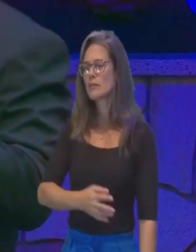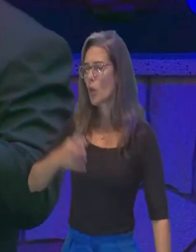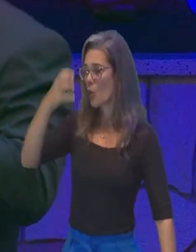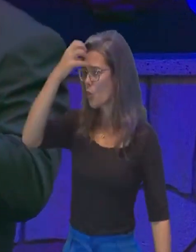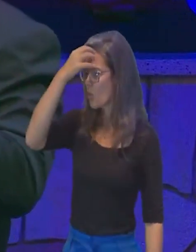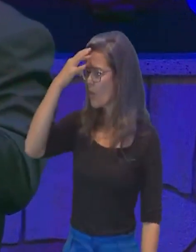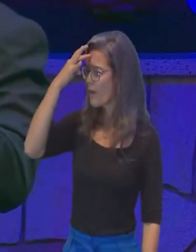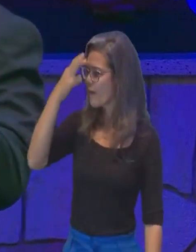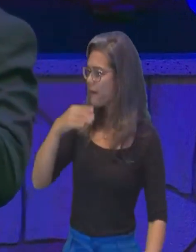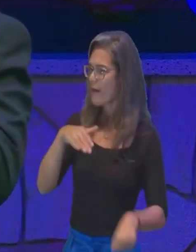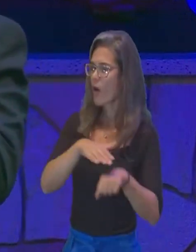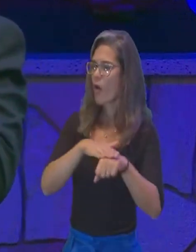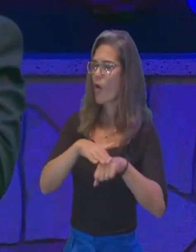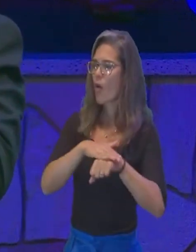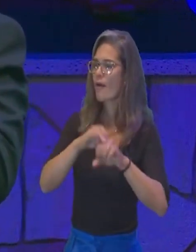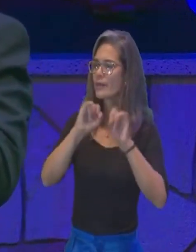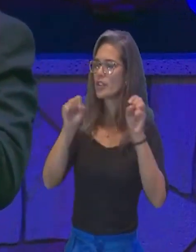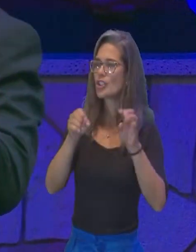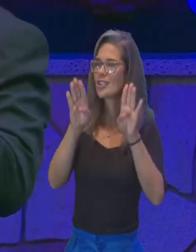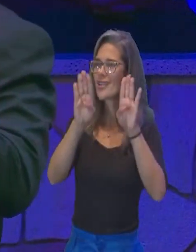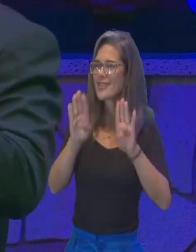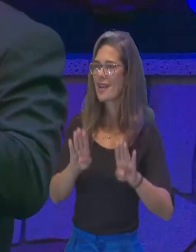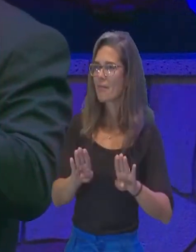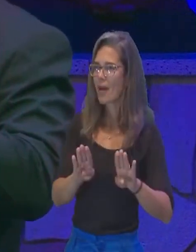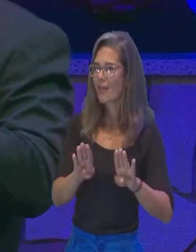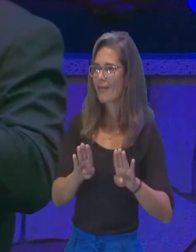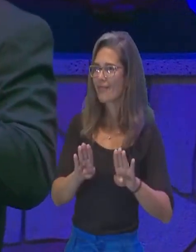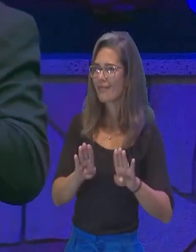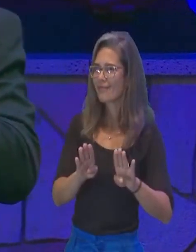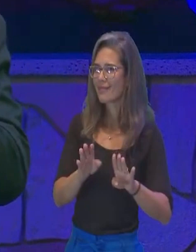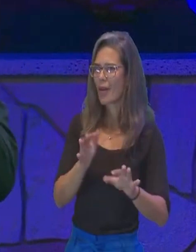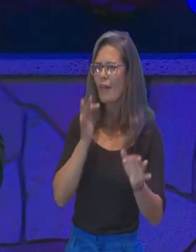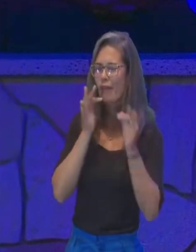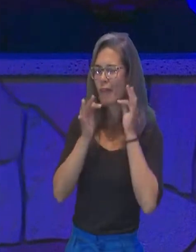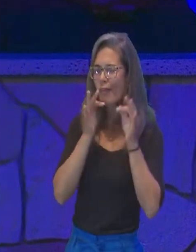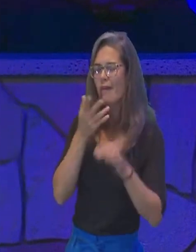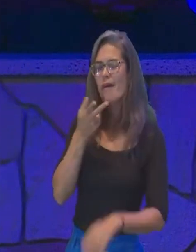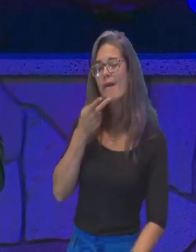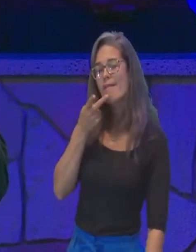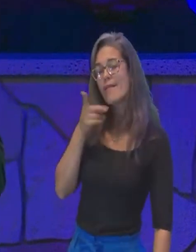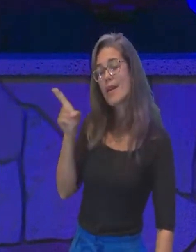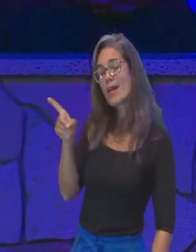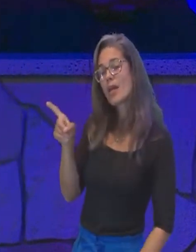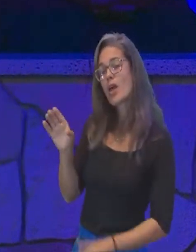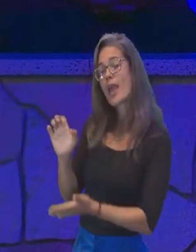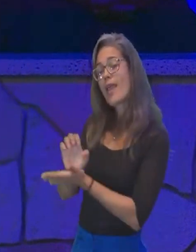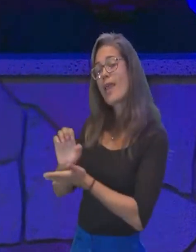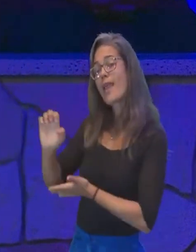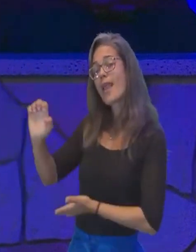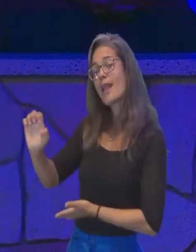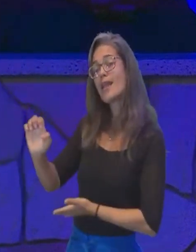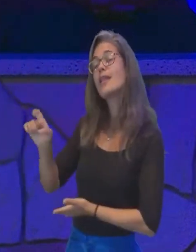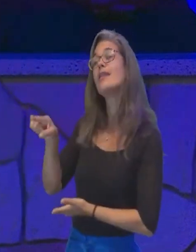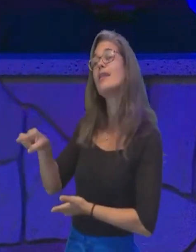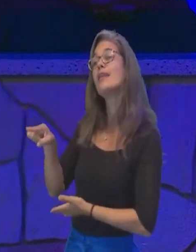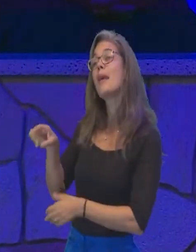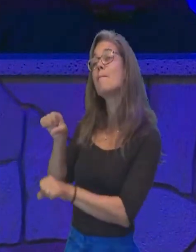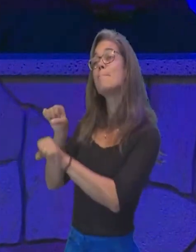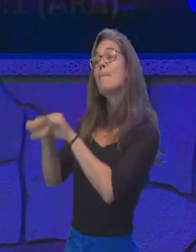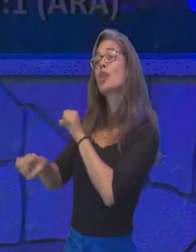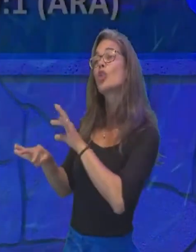a Jezabel tudo quanto Elias havia feito e como matara todos os profetas à